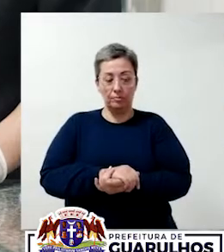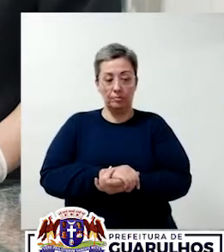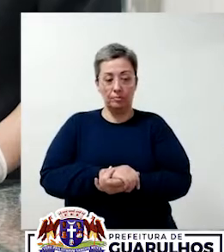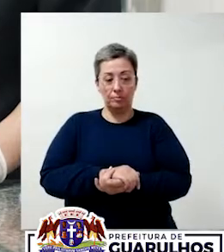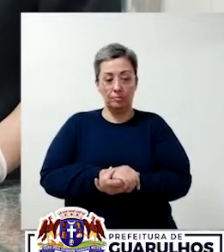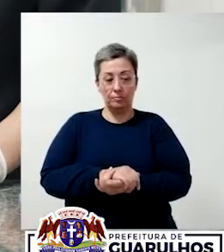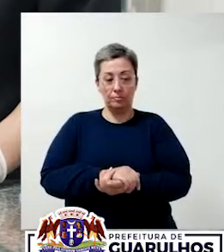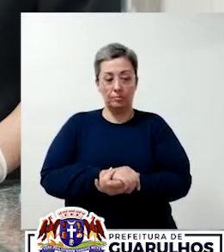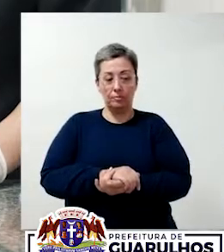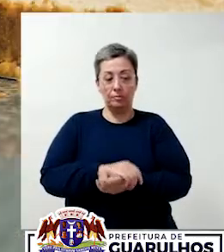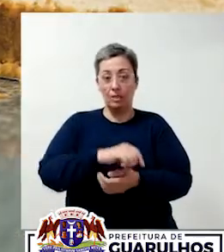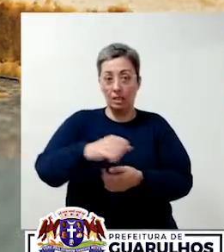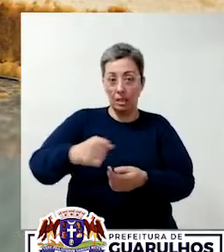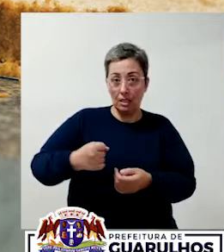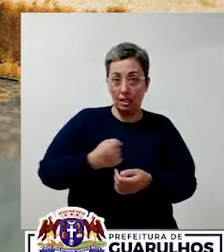E aí vai rechear.